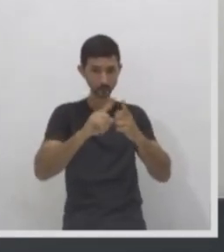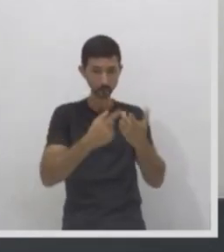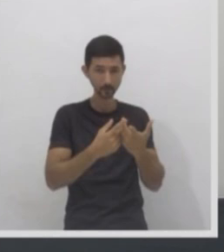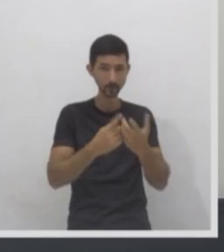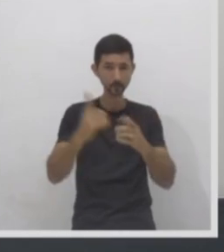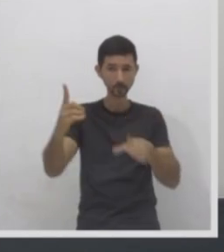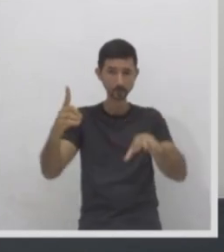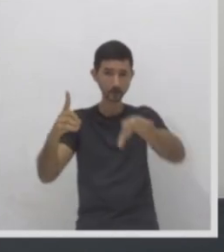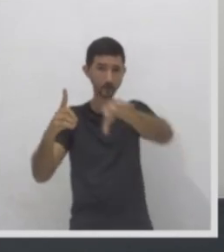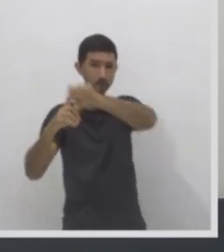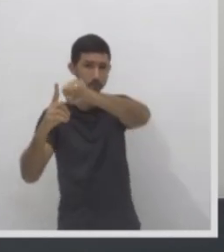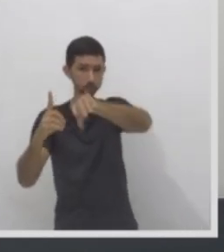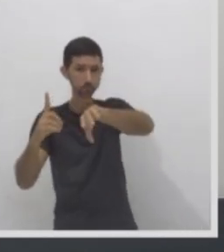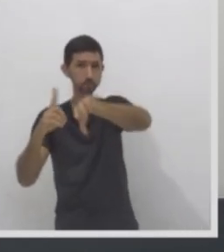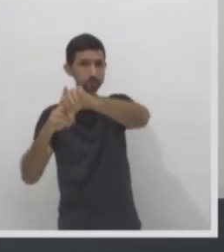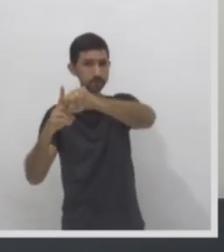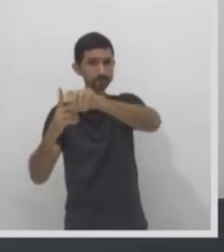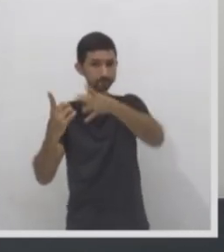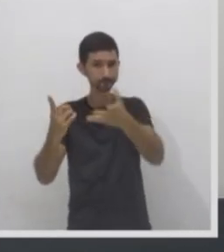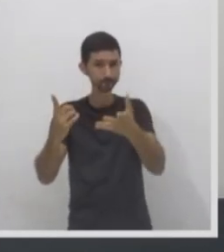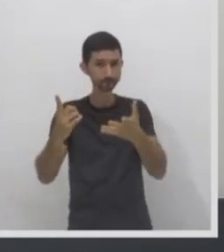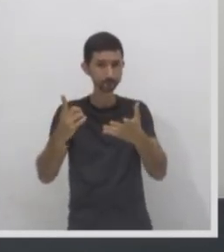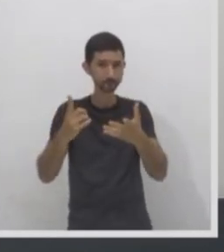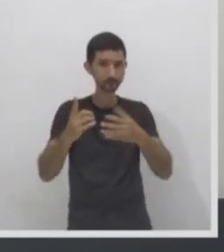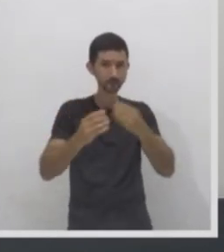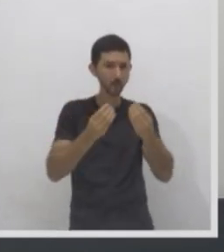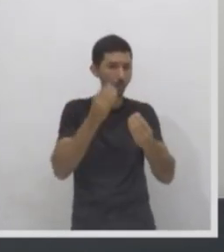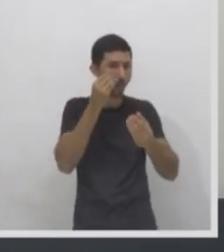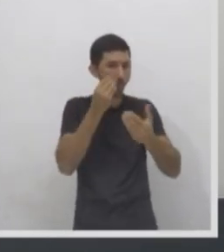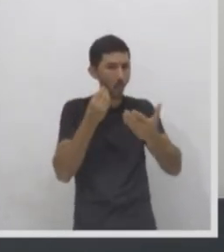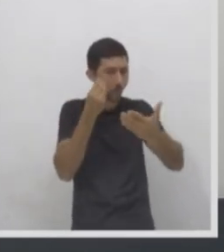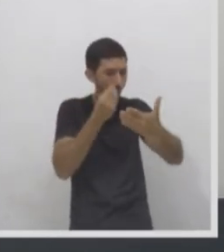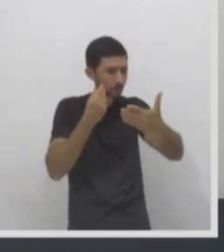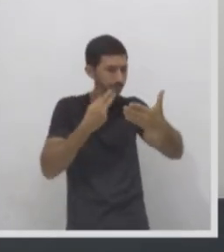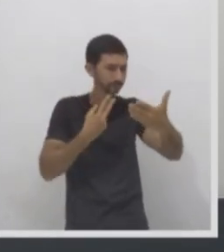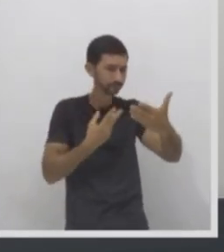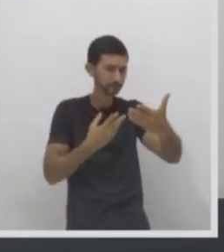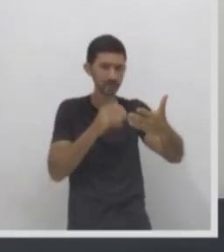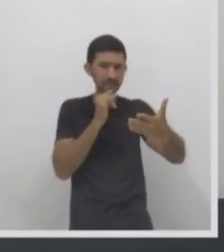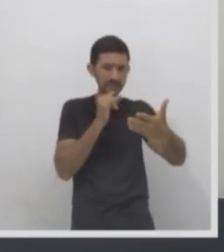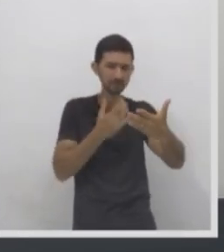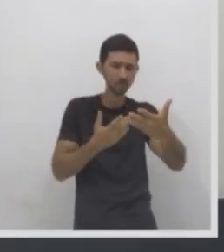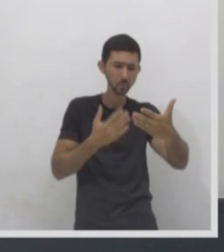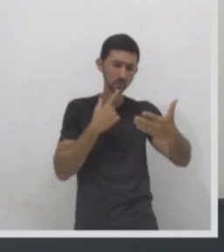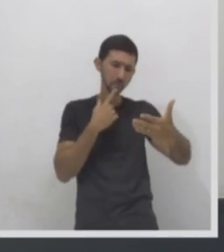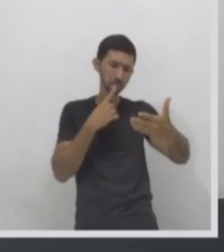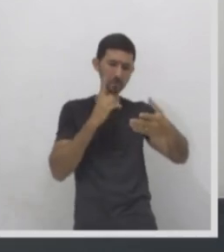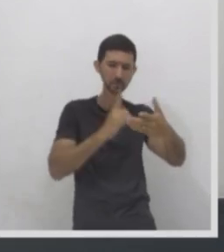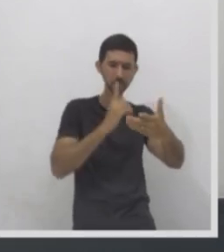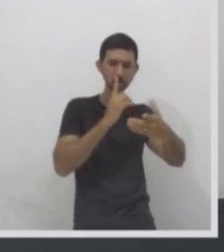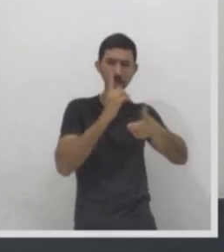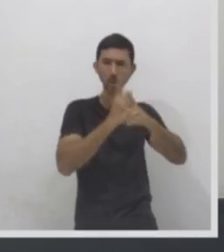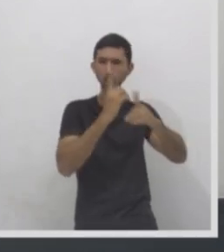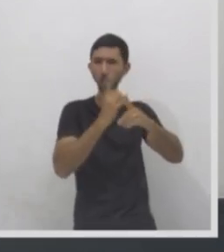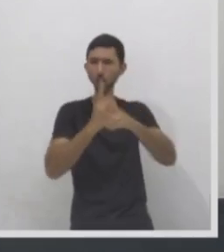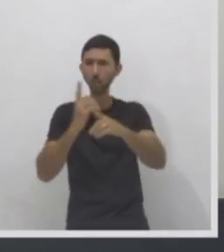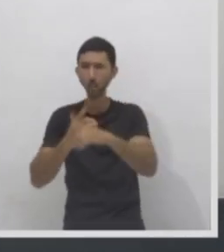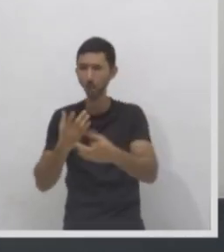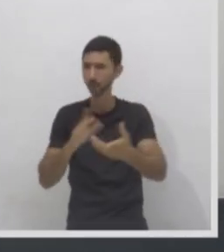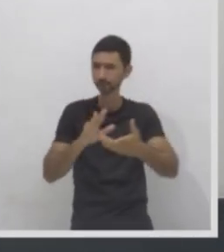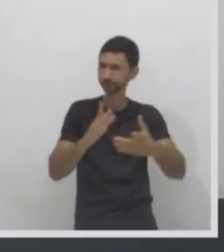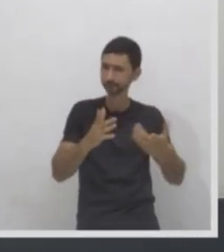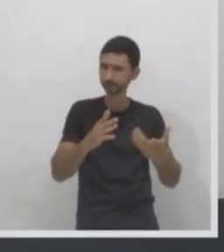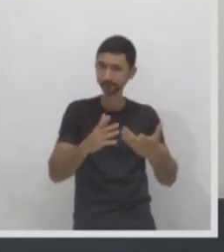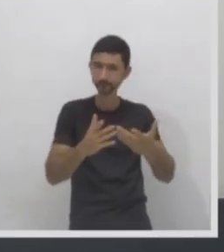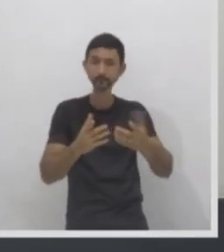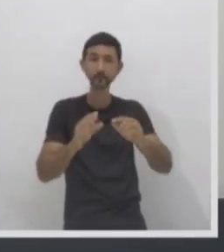em que você vai se apropriando. Então, observar esses elementos não é por simples identificação de um item linguístico